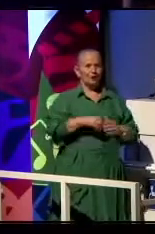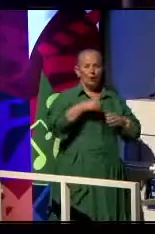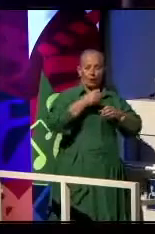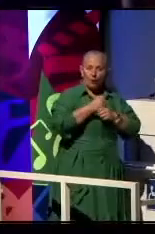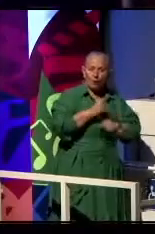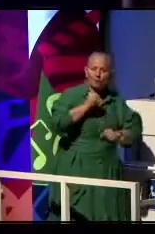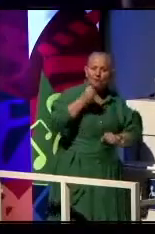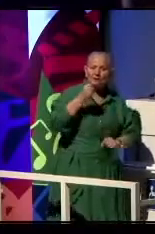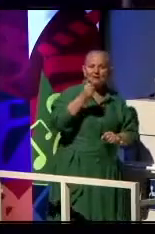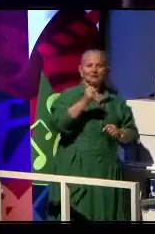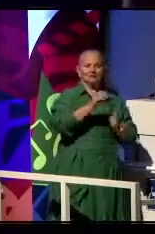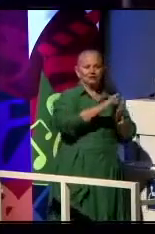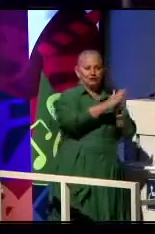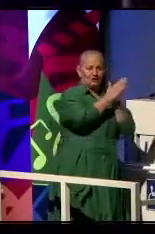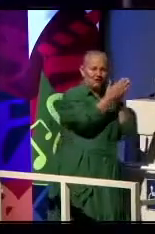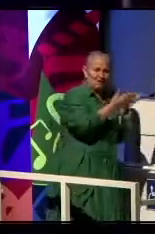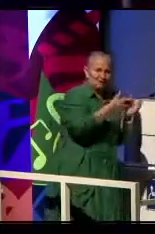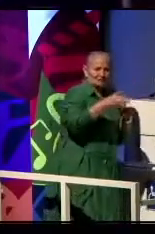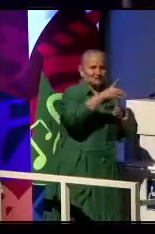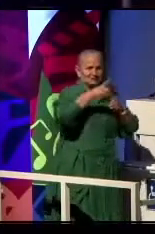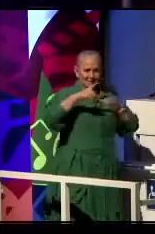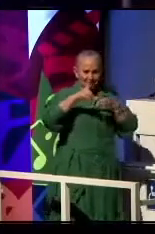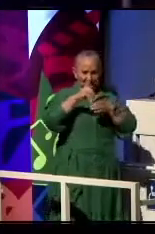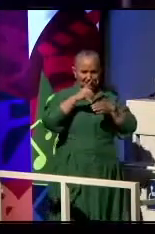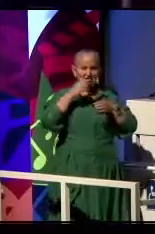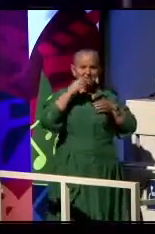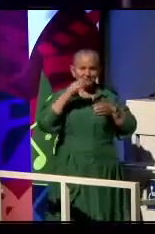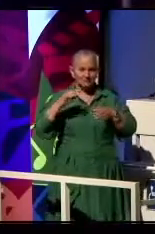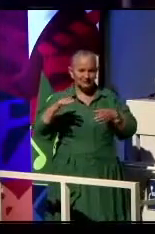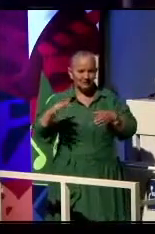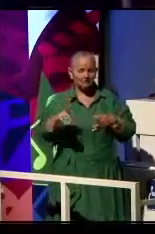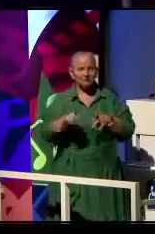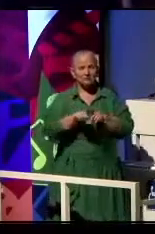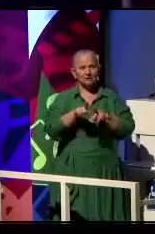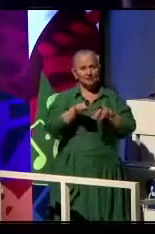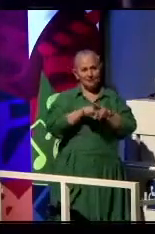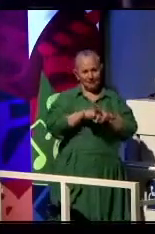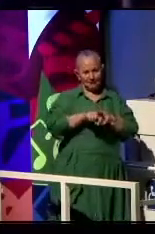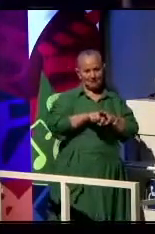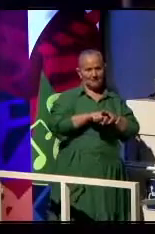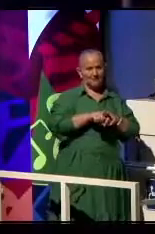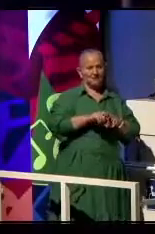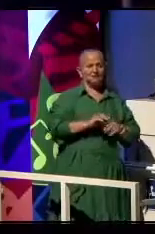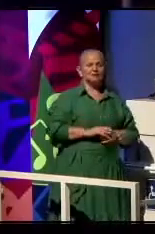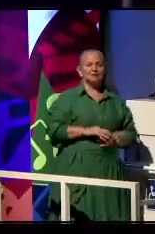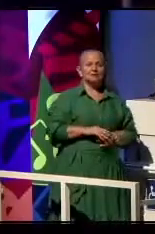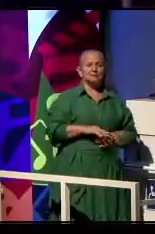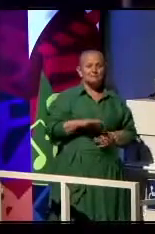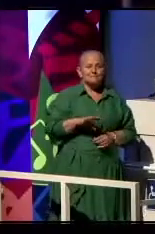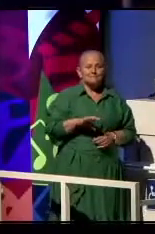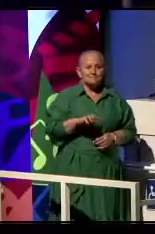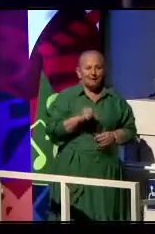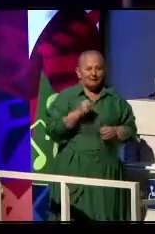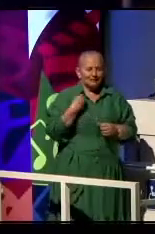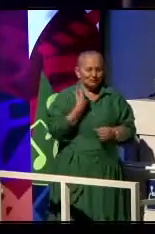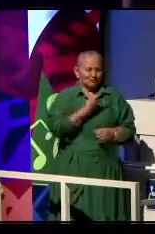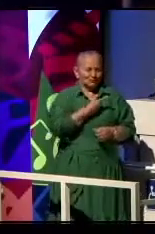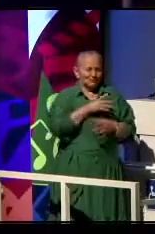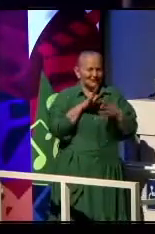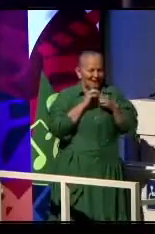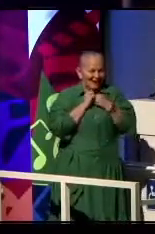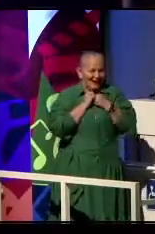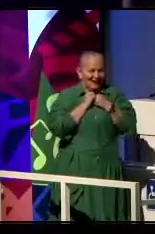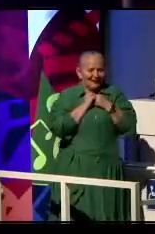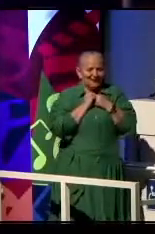de 72. Né? O grande álbum que tem, realmente emociona e que pegou essa questão mais forte